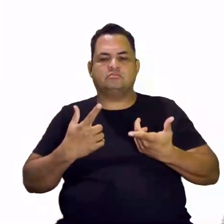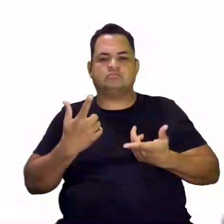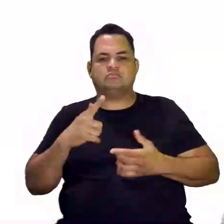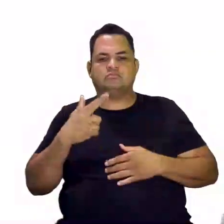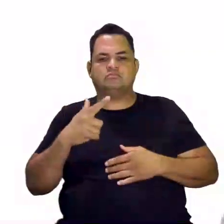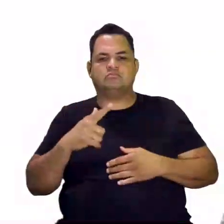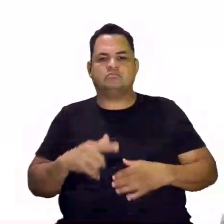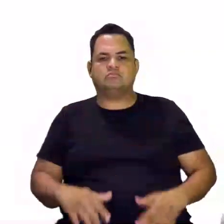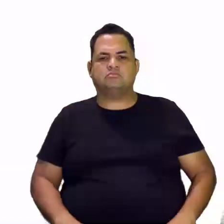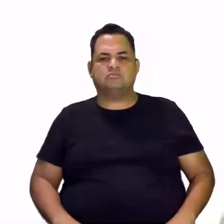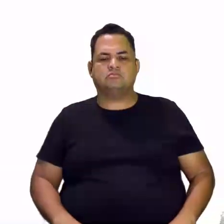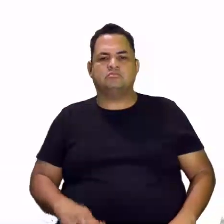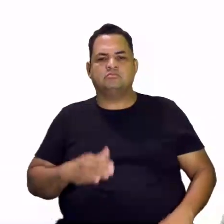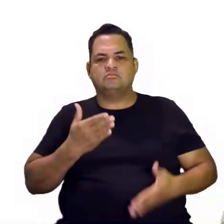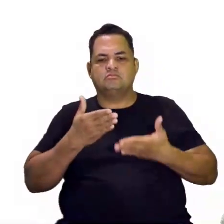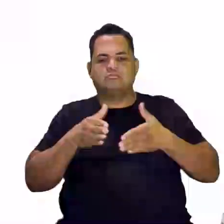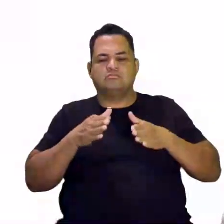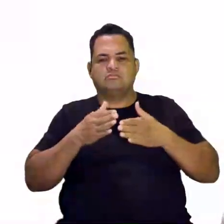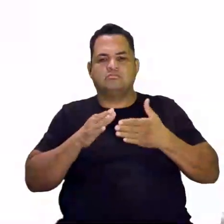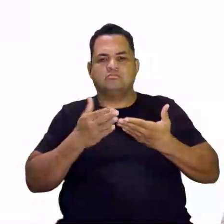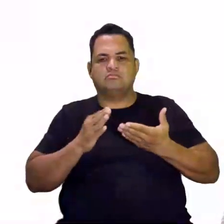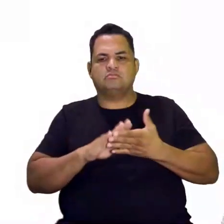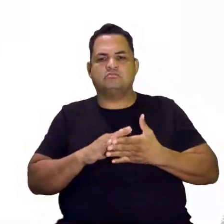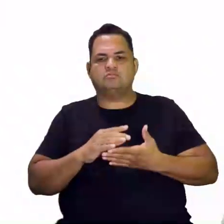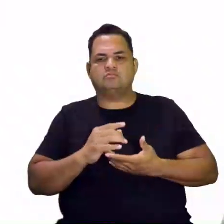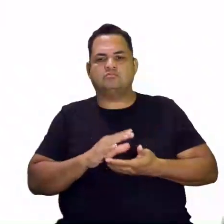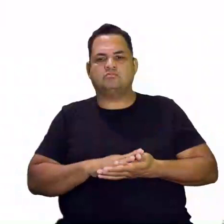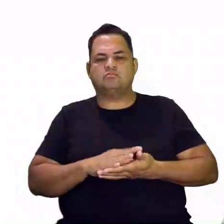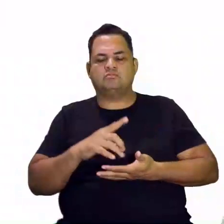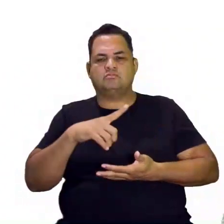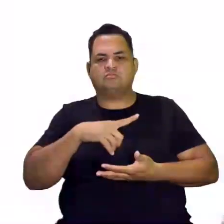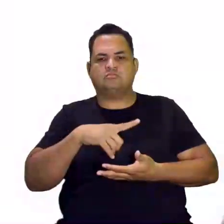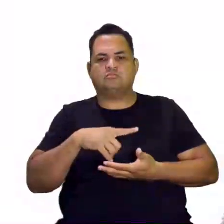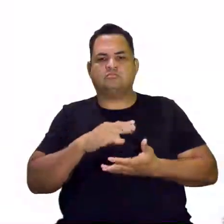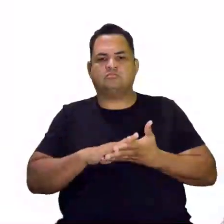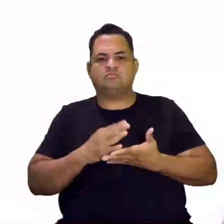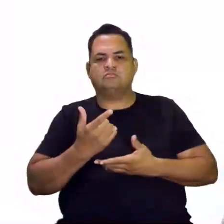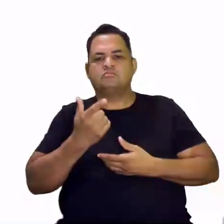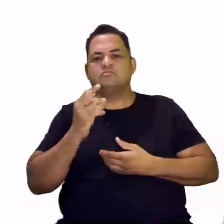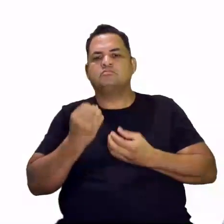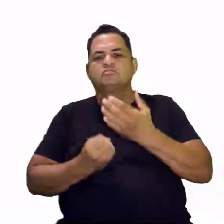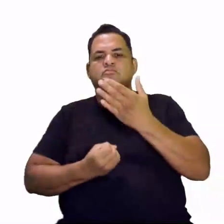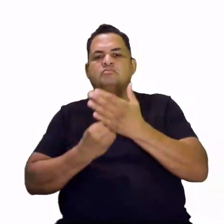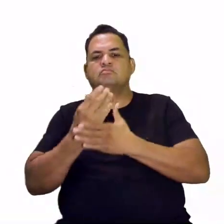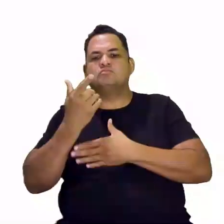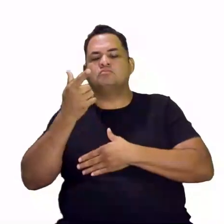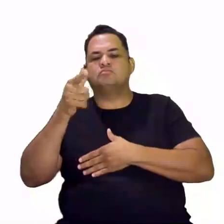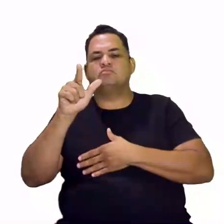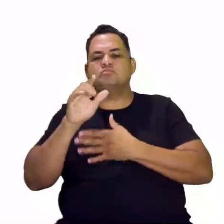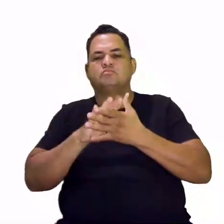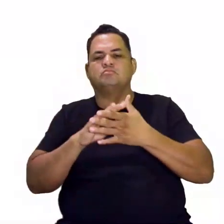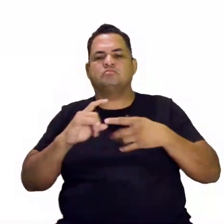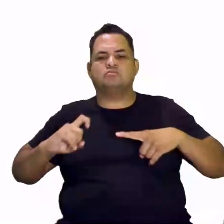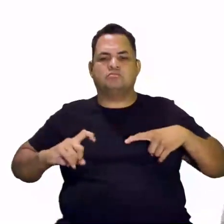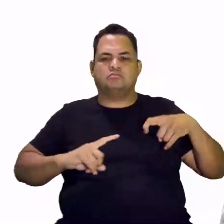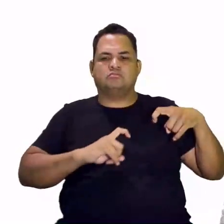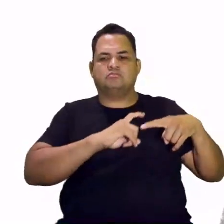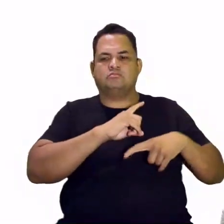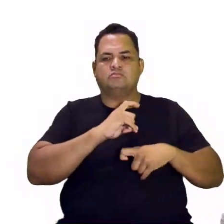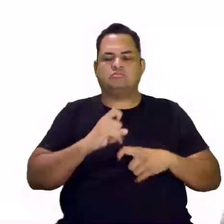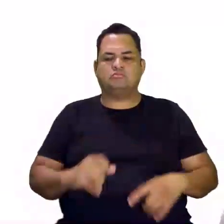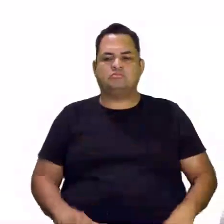sofrendo reprodução, multiplicou o material genético, vai formar outra bactéria aqui, ó, e a outra bactéria